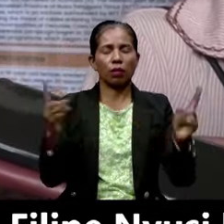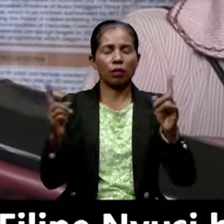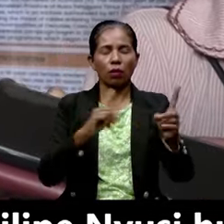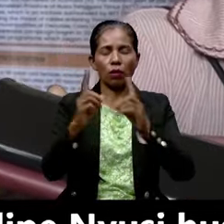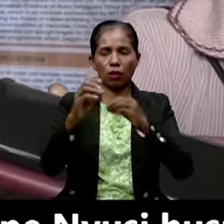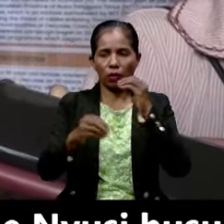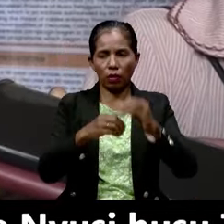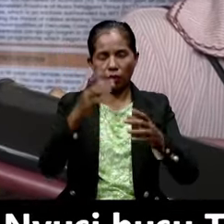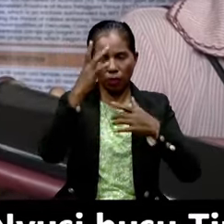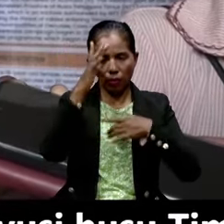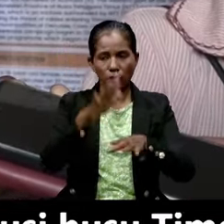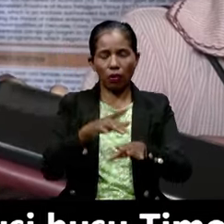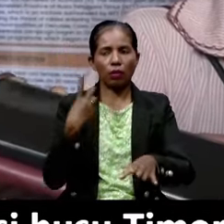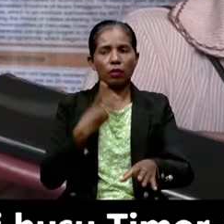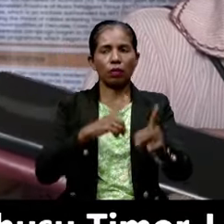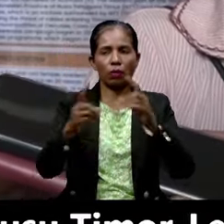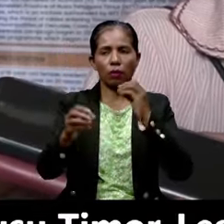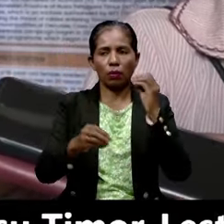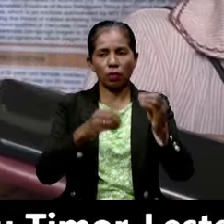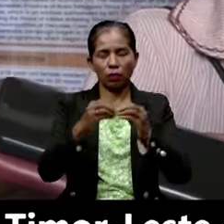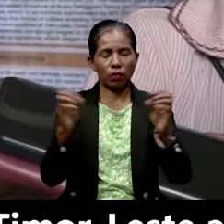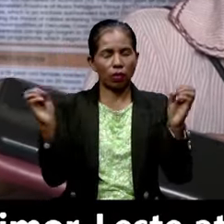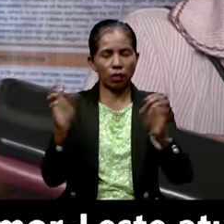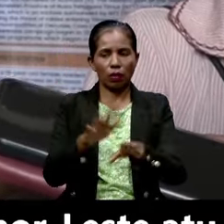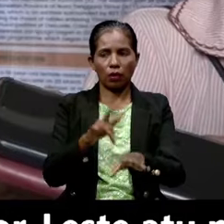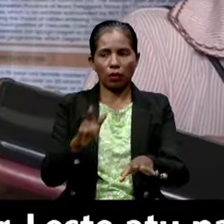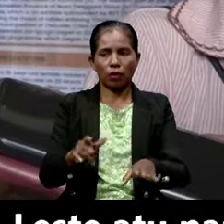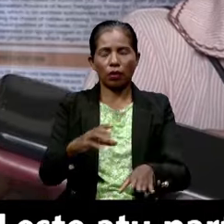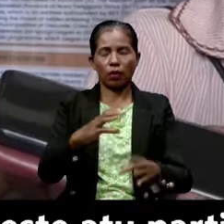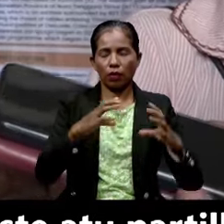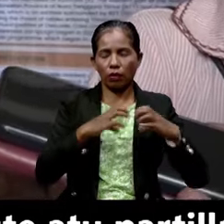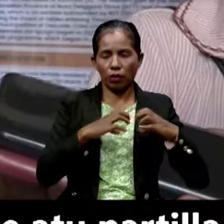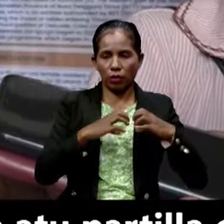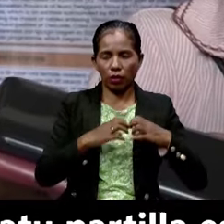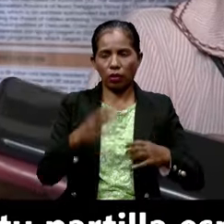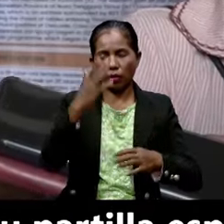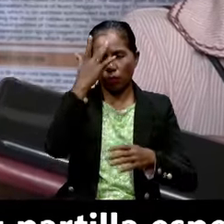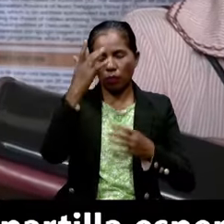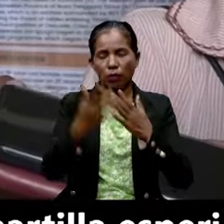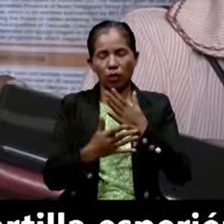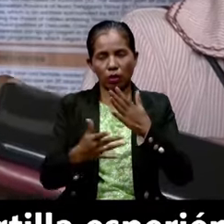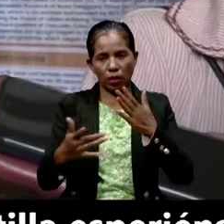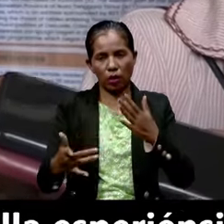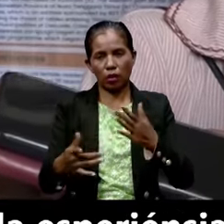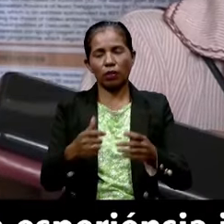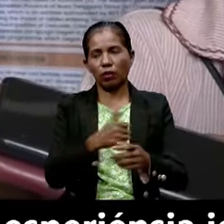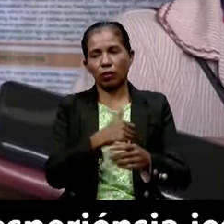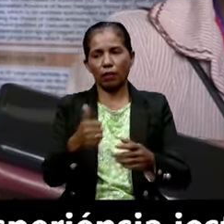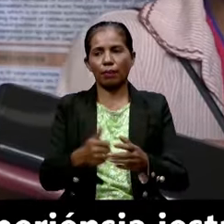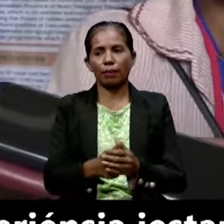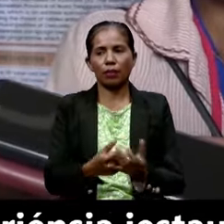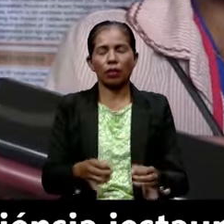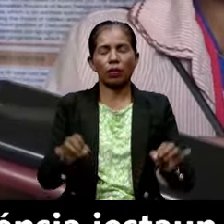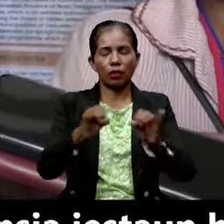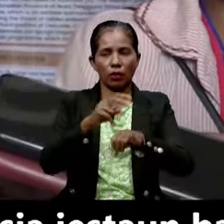moras contagiosas, então nós colhemos quando moras não contagiosas, nem são cardiovasculares, diabetes, cancro, não sei o que, sei o que. Agora, papel do Instituto